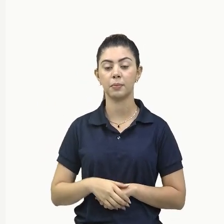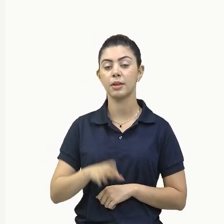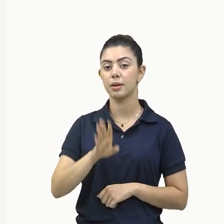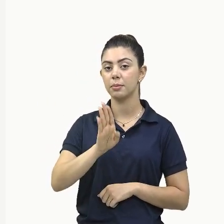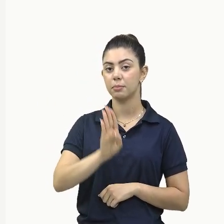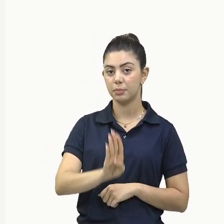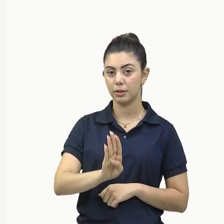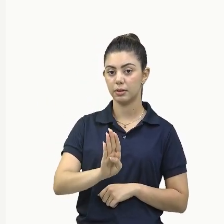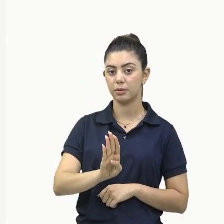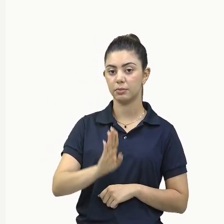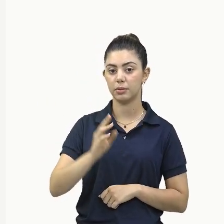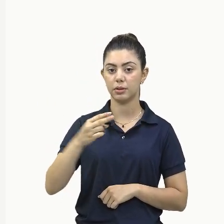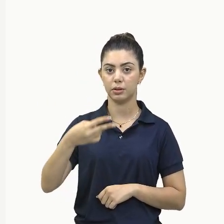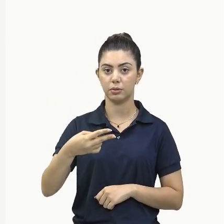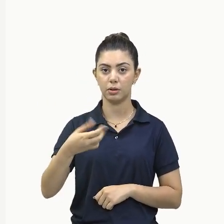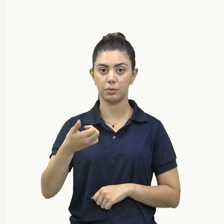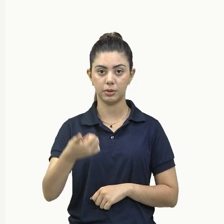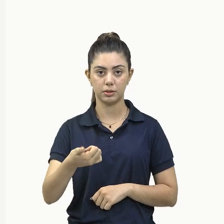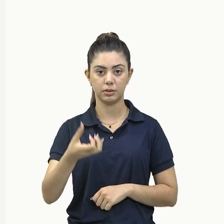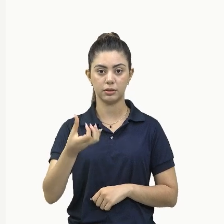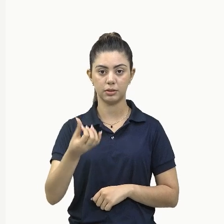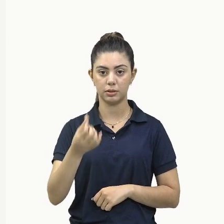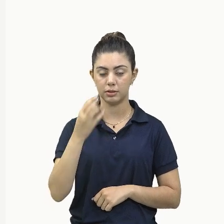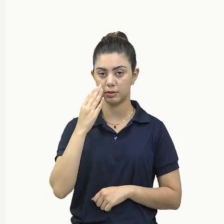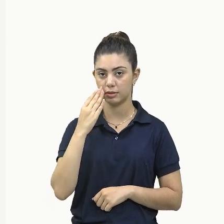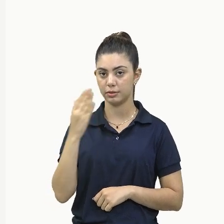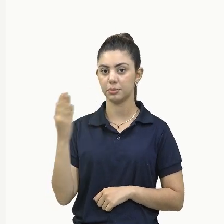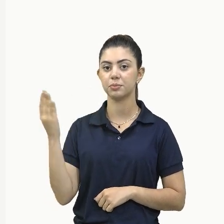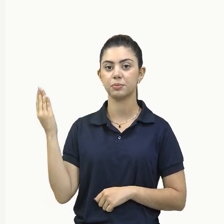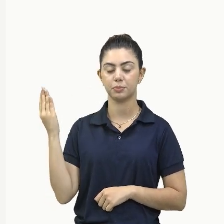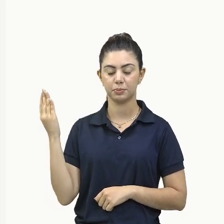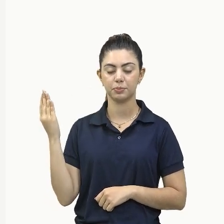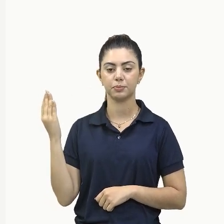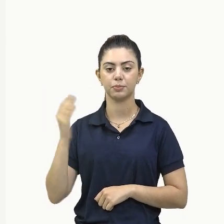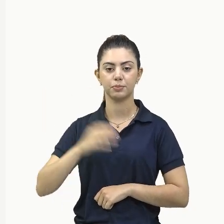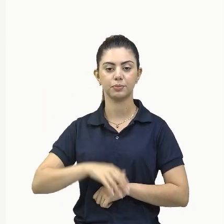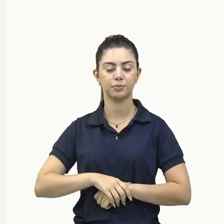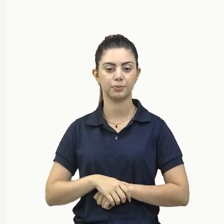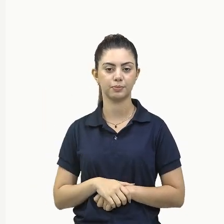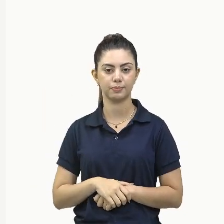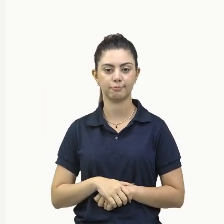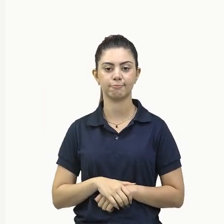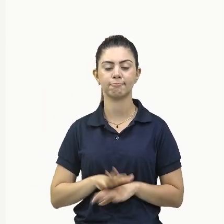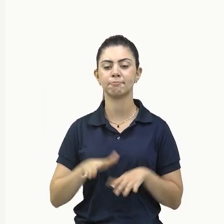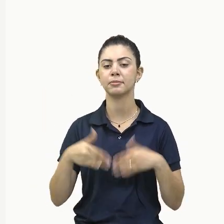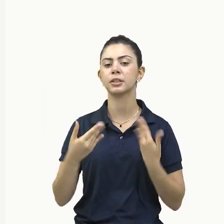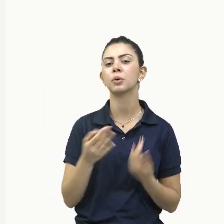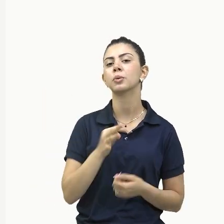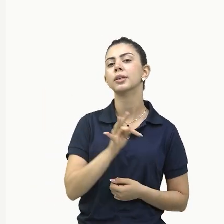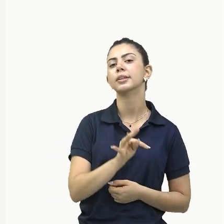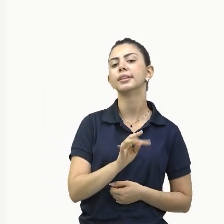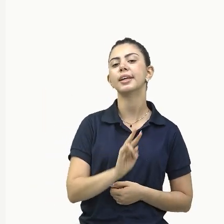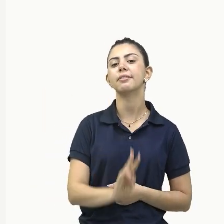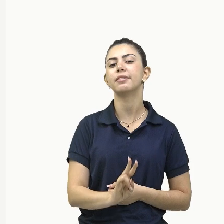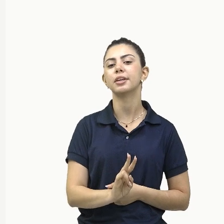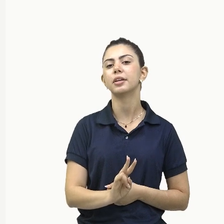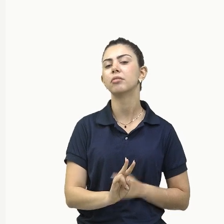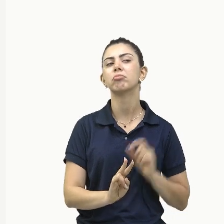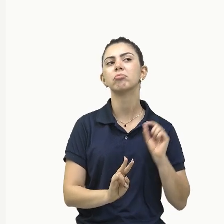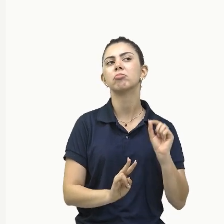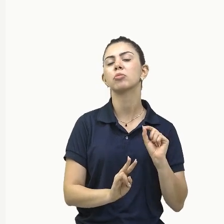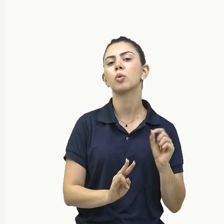B vale 16, esse aqui. Então, quem vai ser T vértice? Como